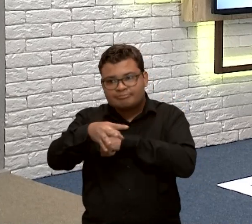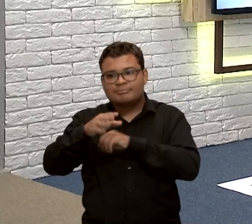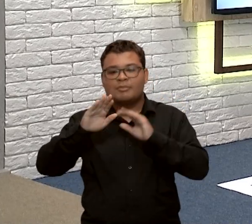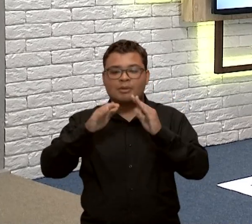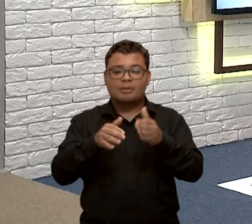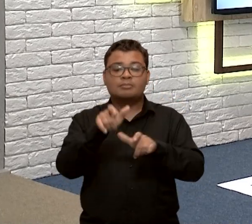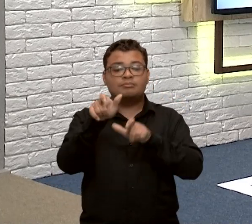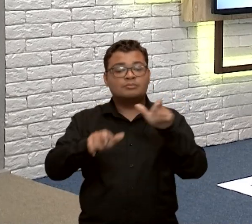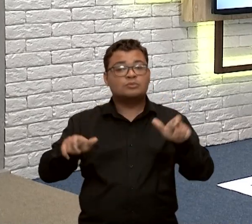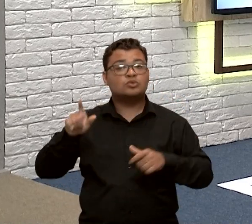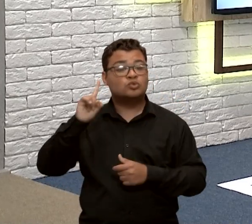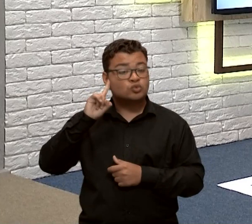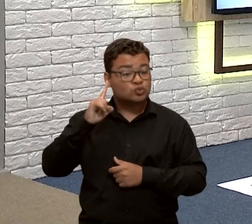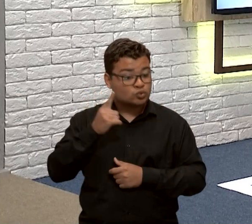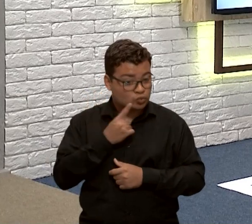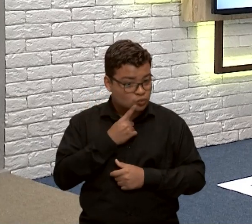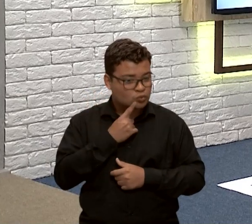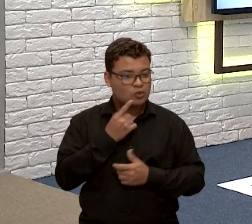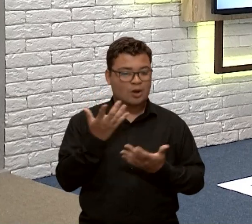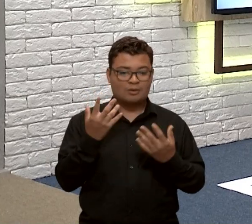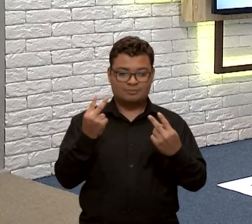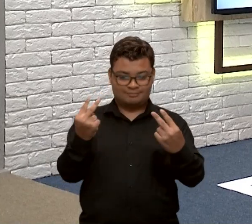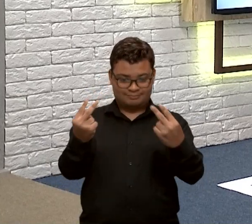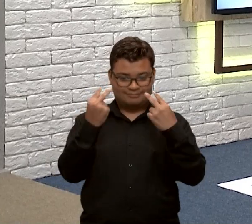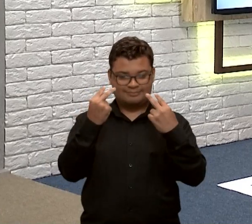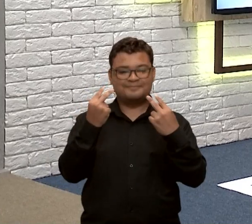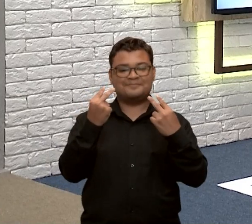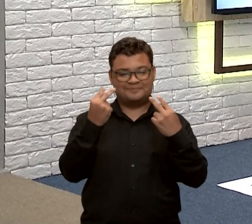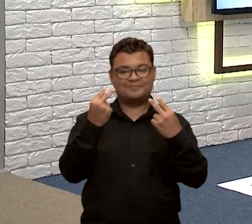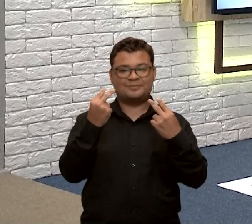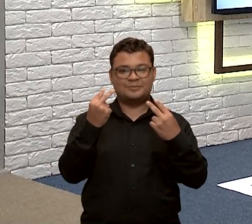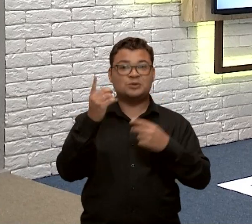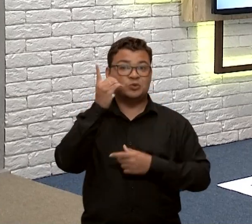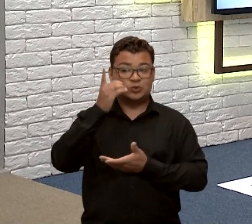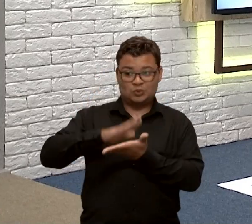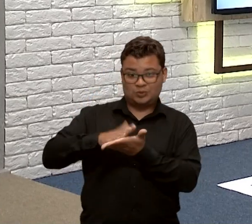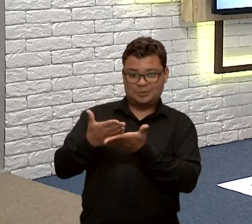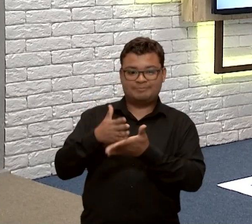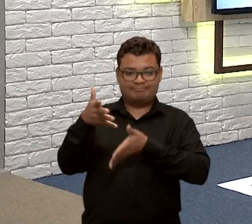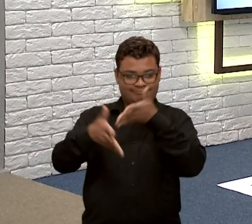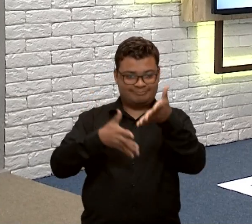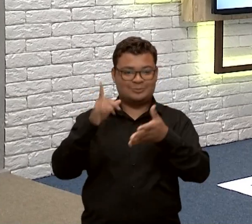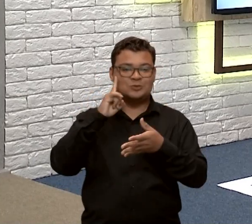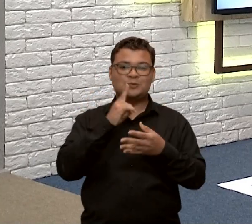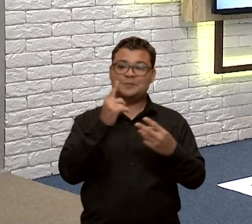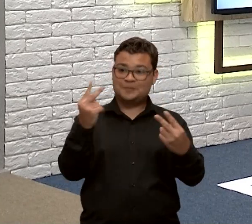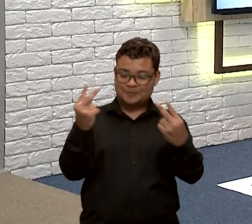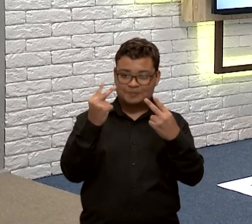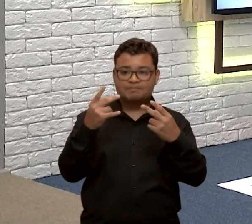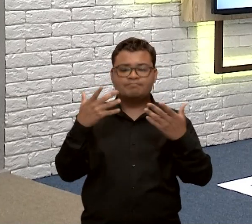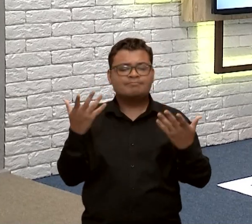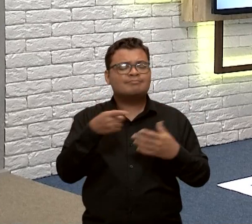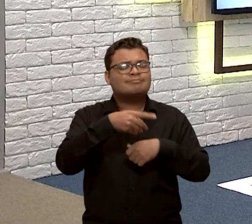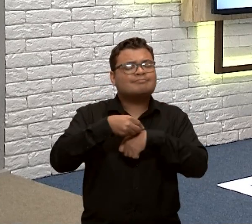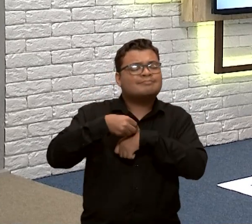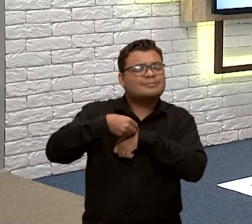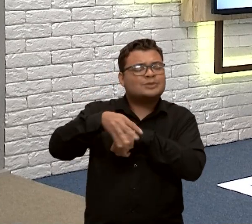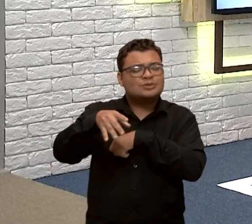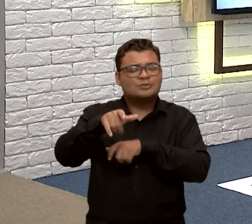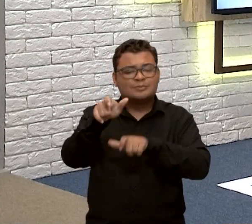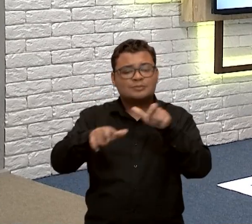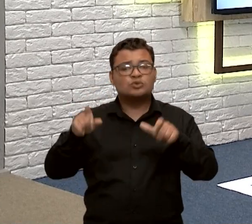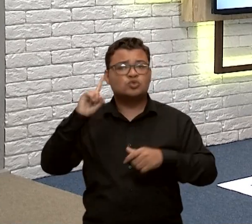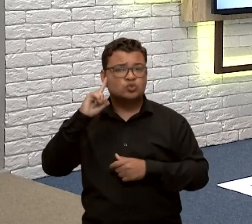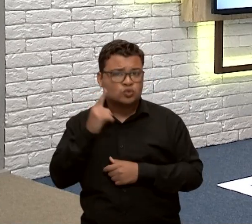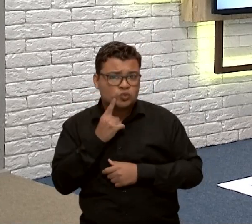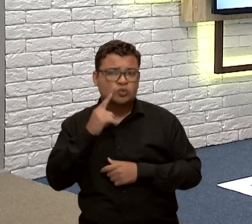público surdo, que está escutando a gente, né? A interpretação feita aqui pelo Diogo Marques, para esse público surdo ensurdecido,